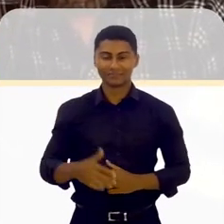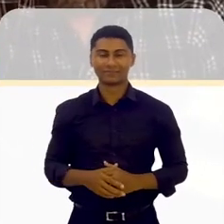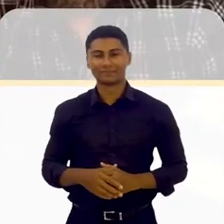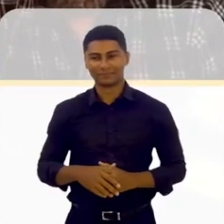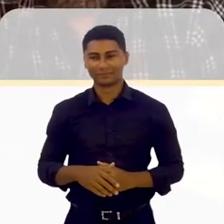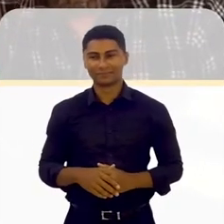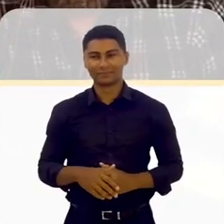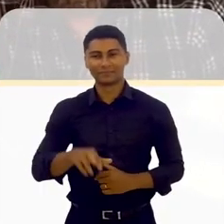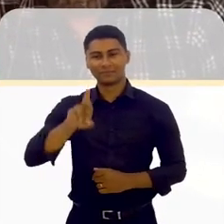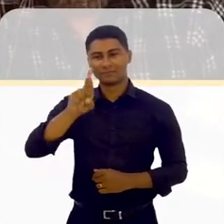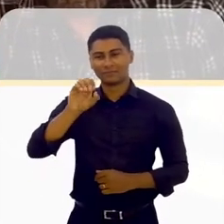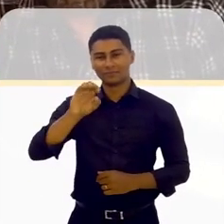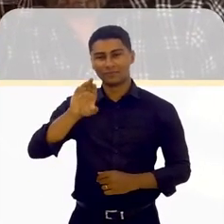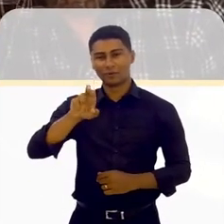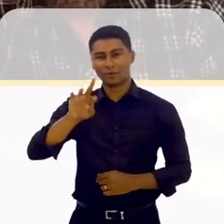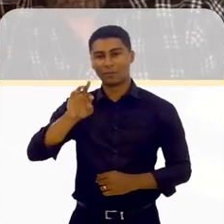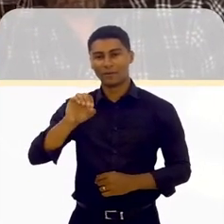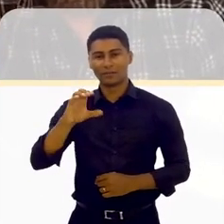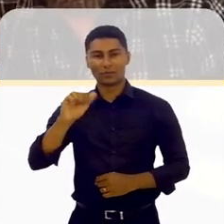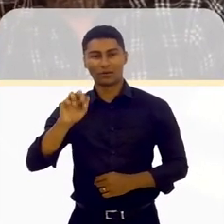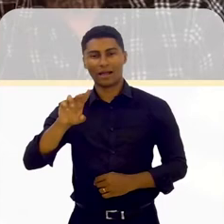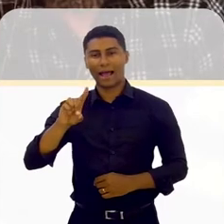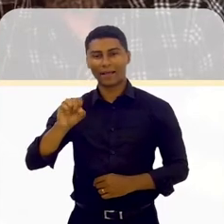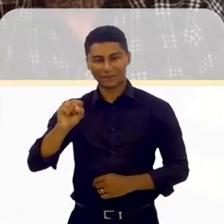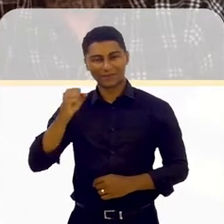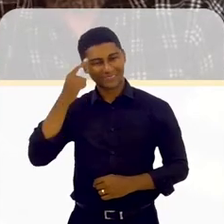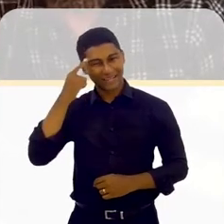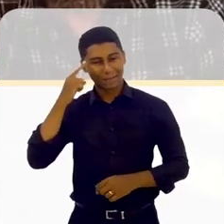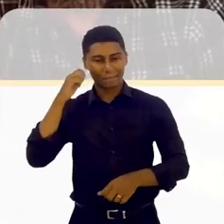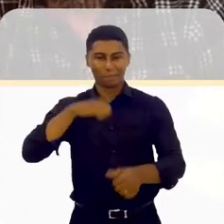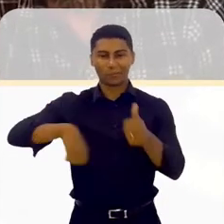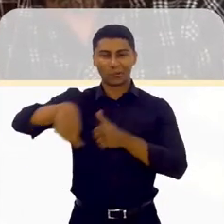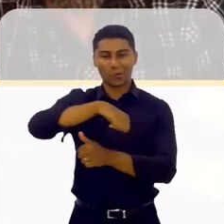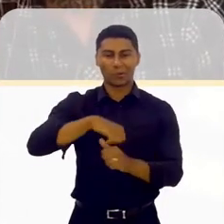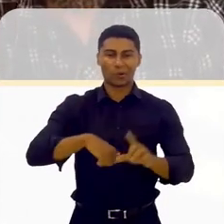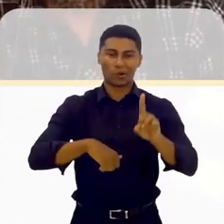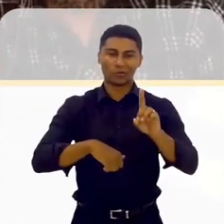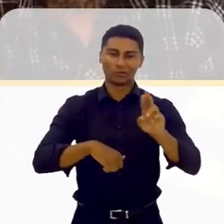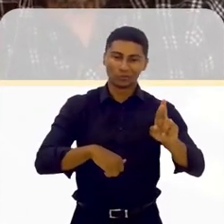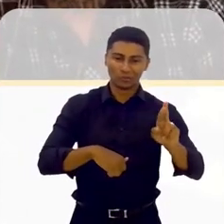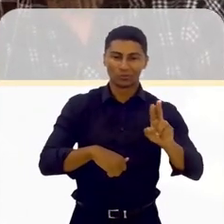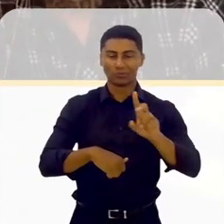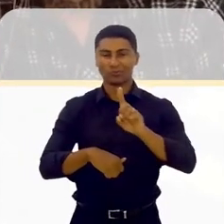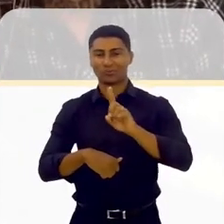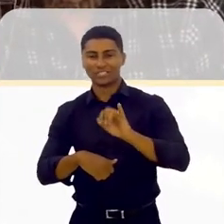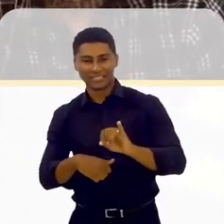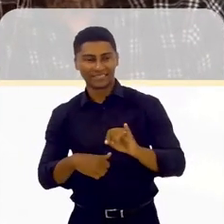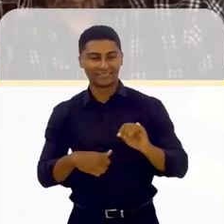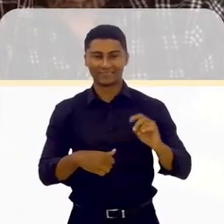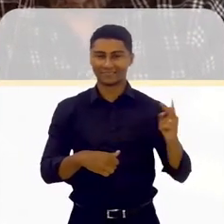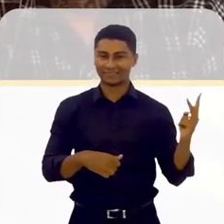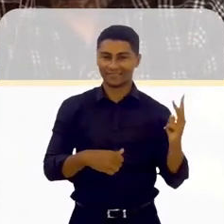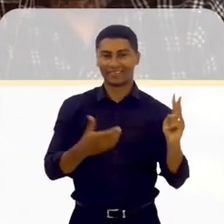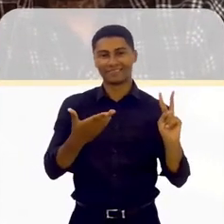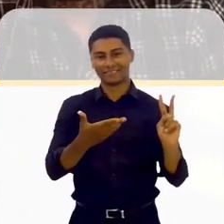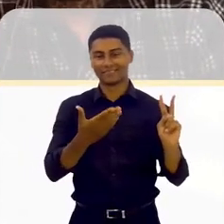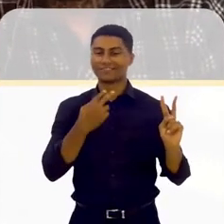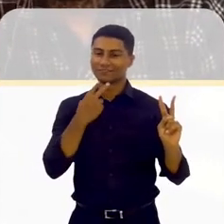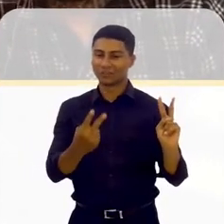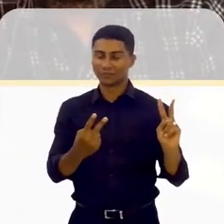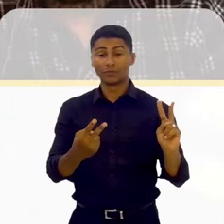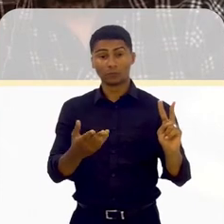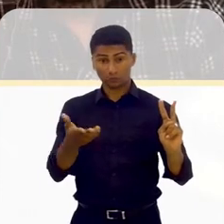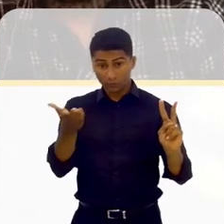fitas original do Roberto Carlos agora é do Doidê, né? Virou do Doidê. Virou do Doidê. E E aí aí. alguém, aí vocês colocavam isso